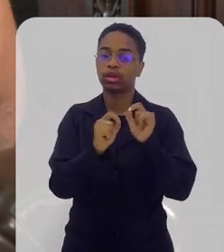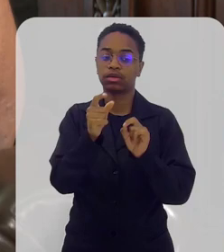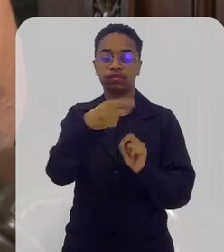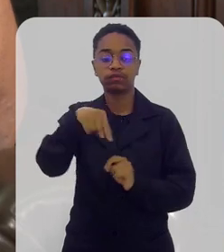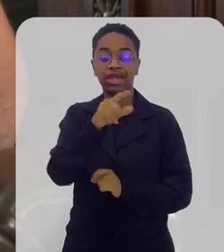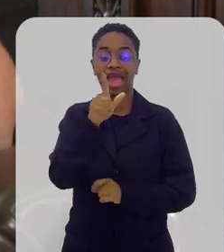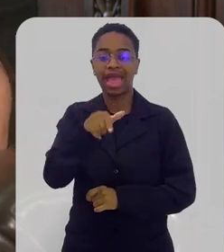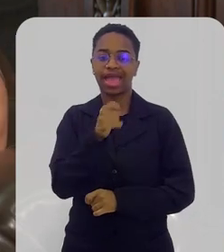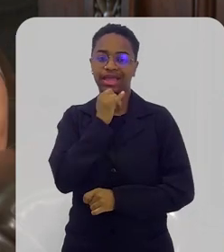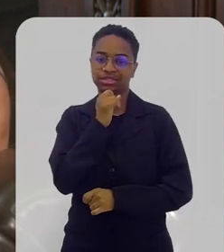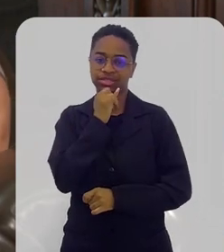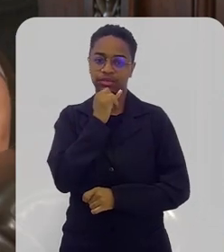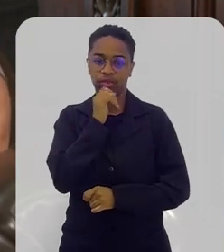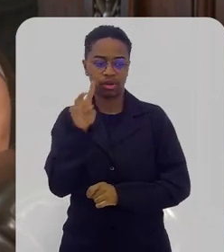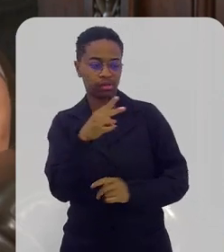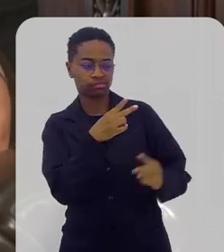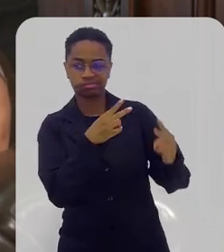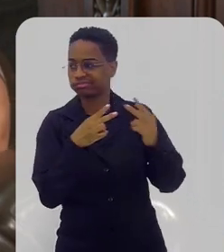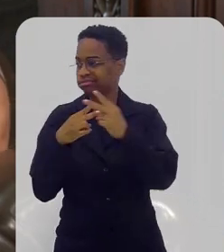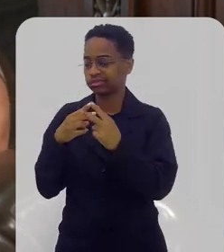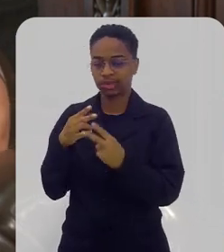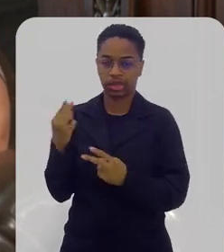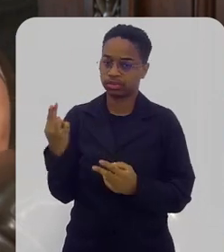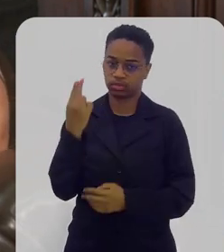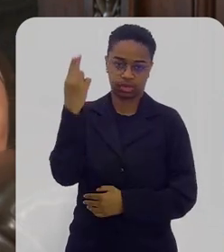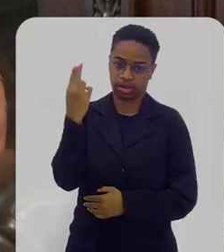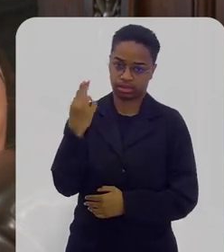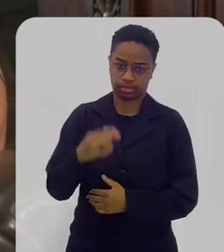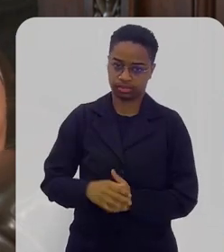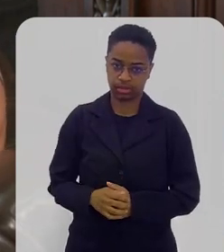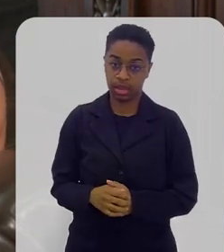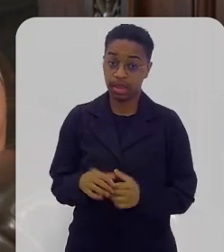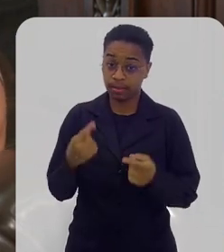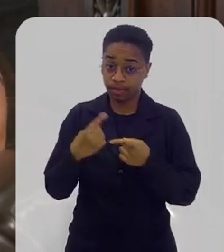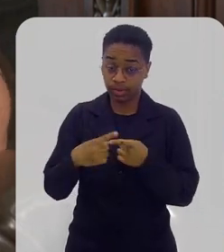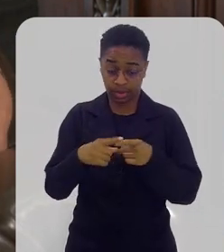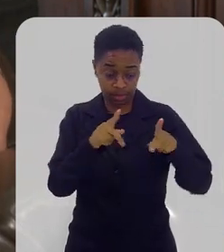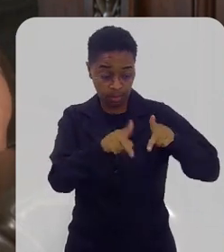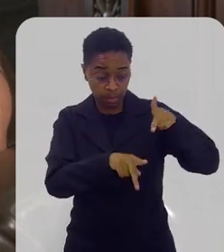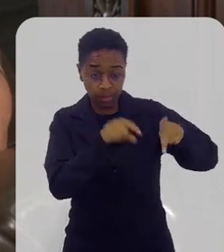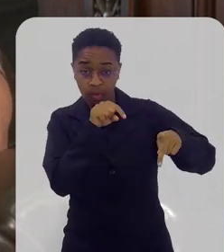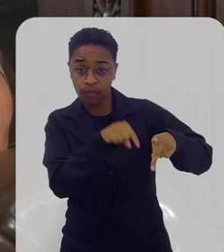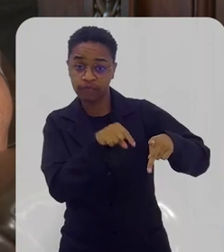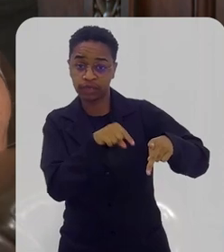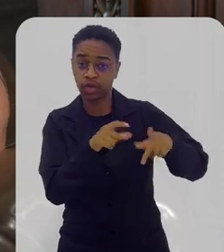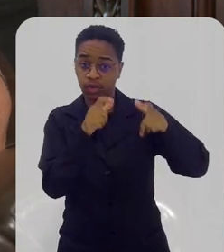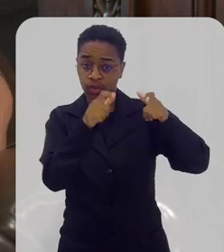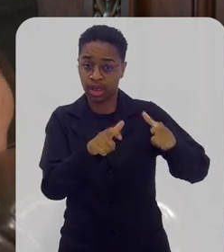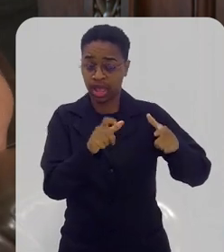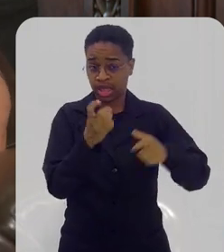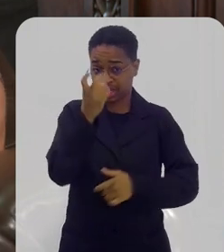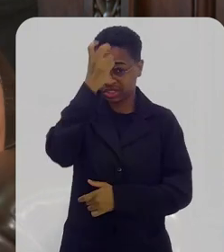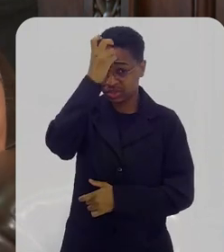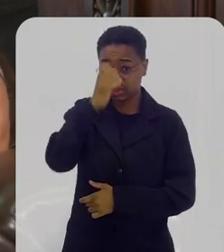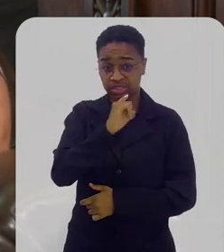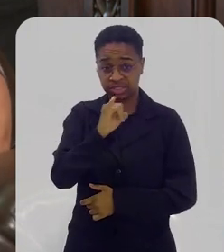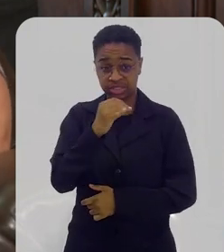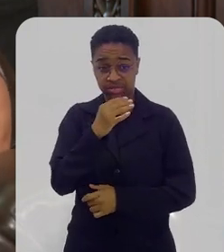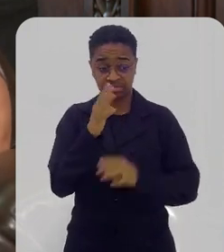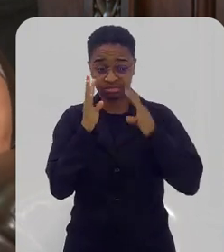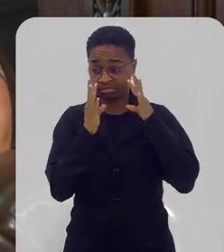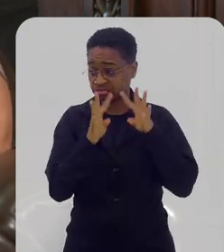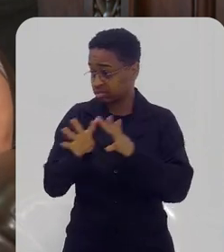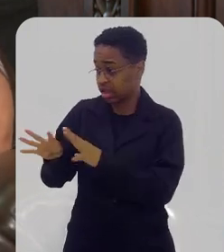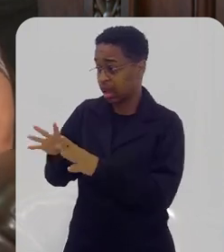Não olhe para o homem, é impossível você não olhar para o homem. Se aquele povo, lá na terra, quando sai do Egito, não olha para Moisés,